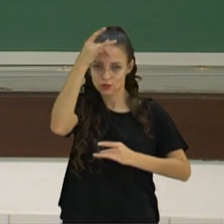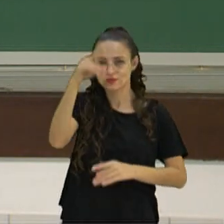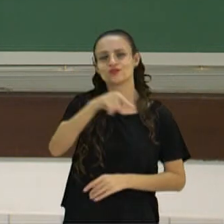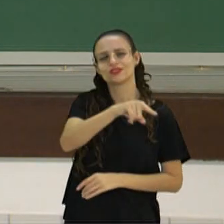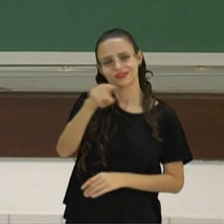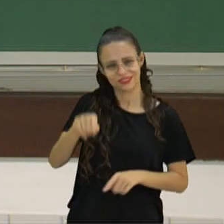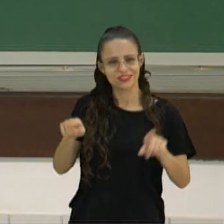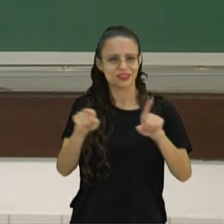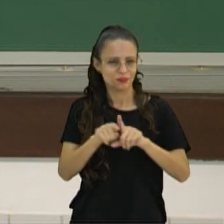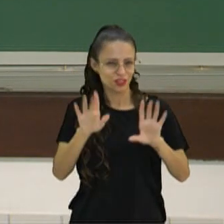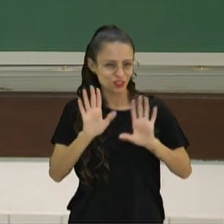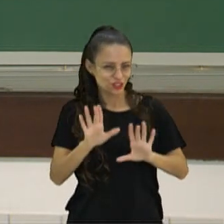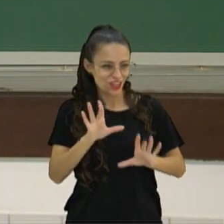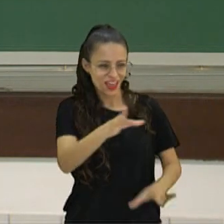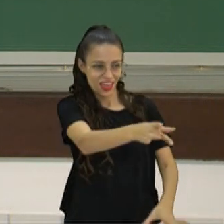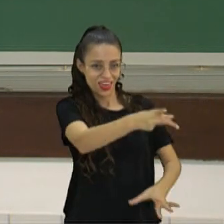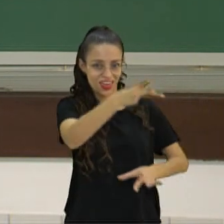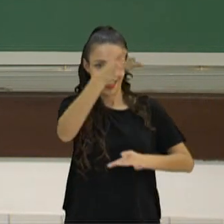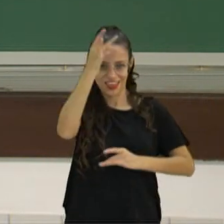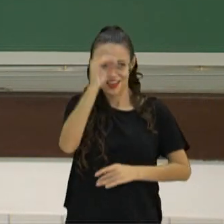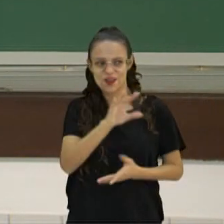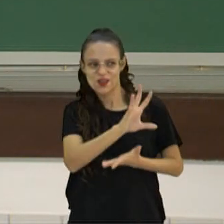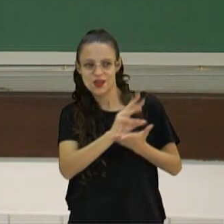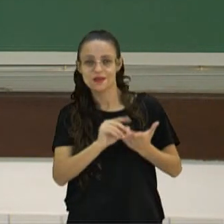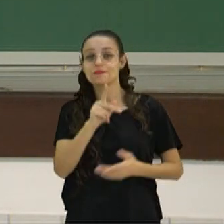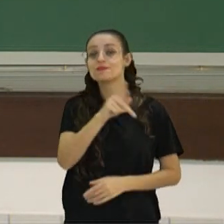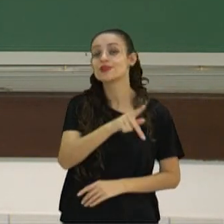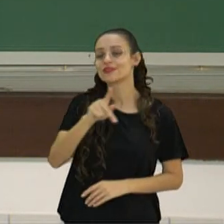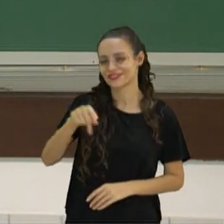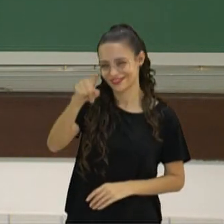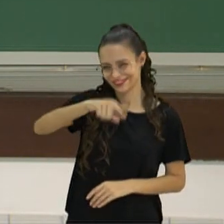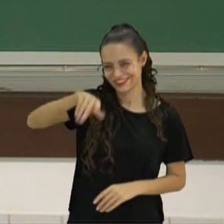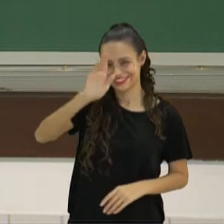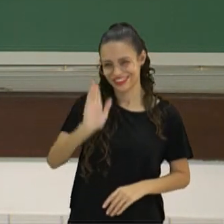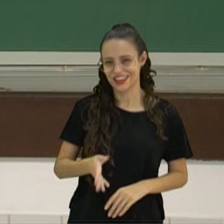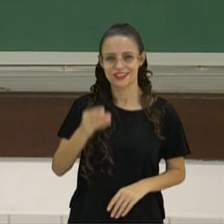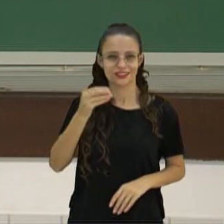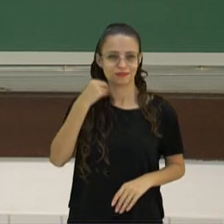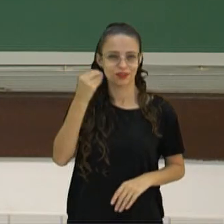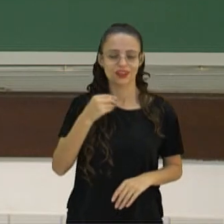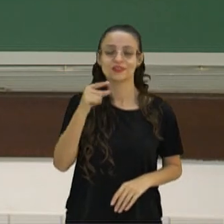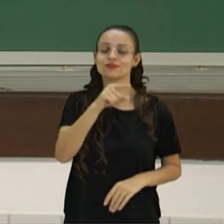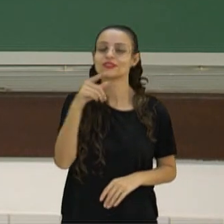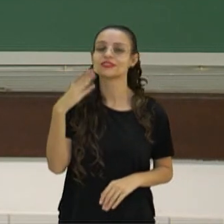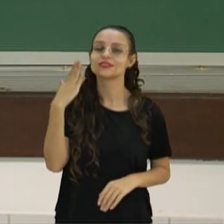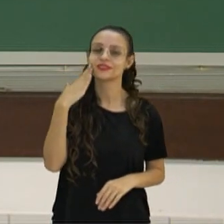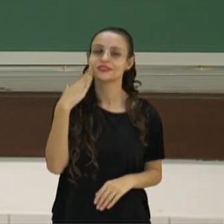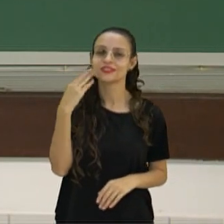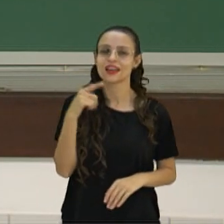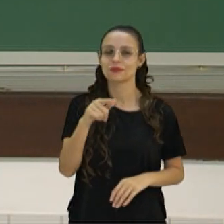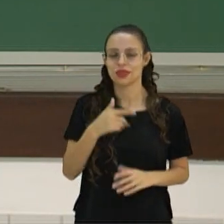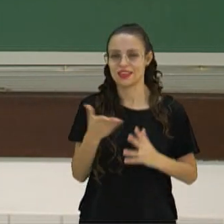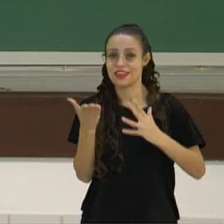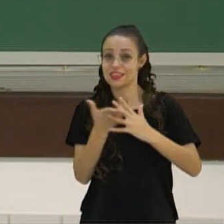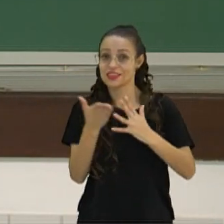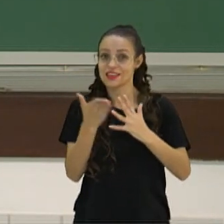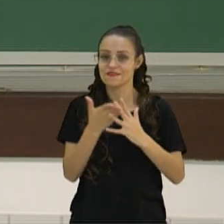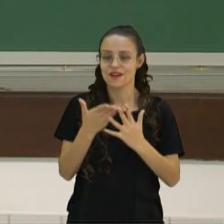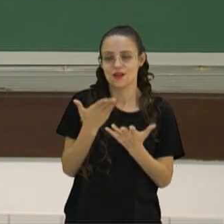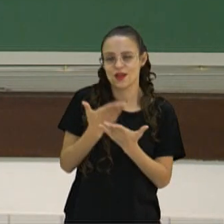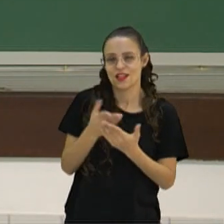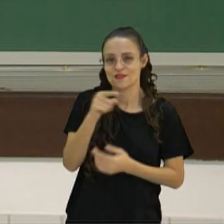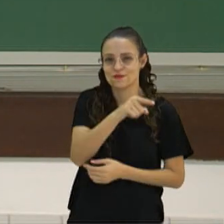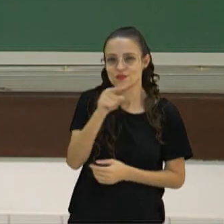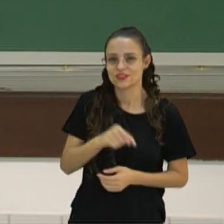já não imitaram professores, né? Então, muita situação e vocês sabemos, né, que vocês, durante intervalos de aula, vocês